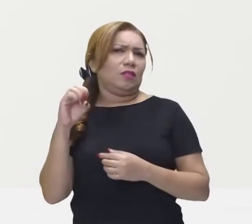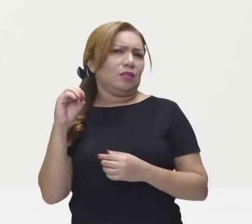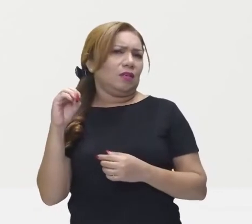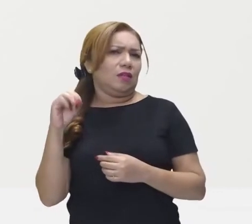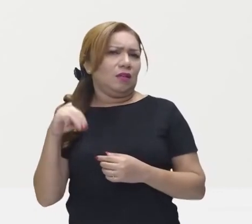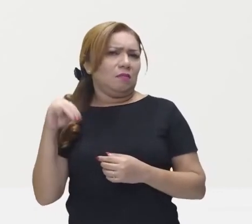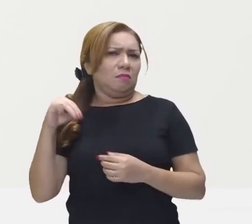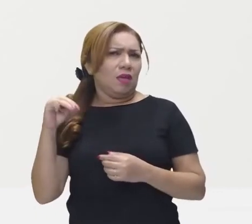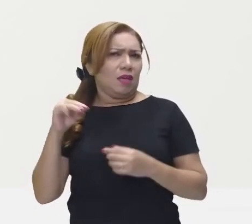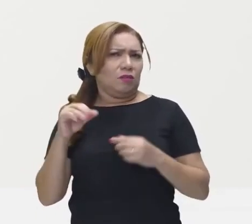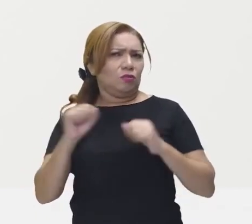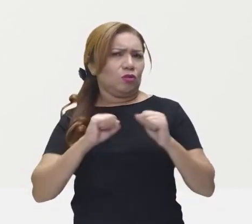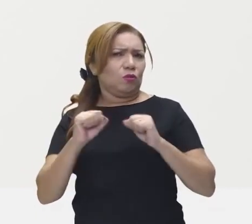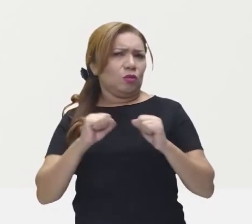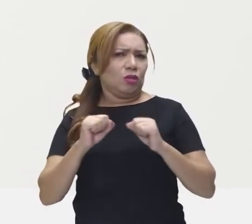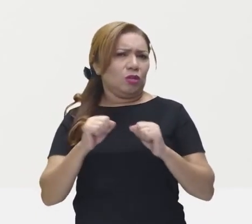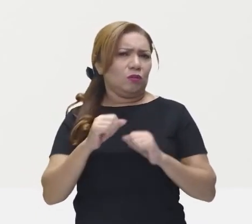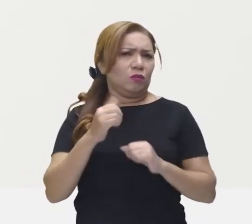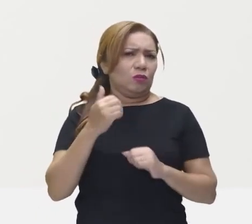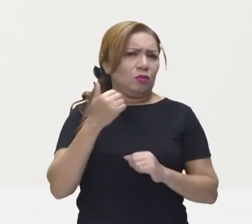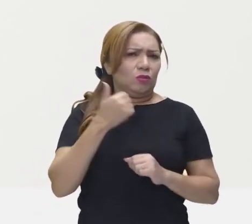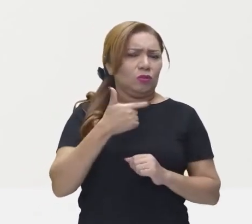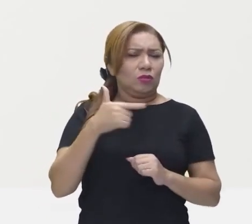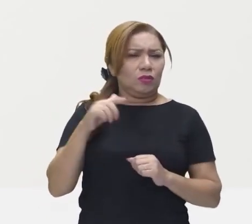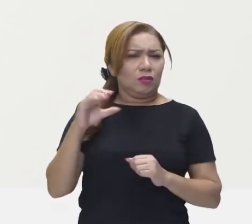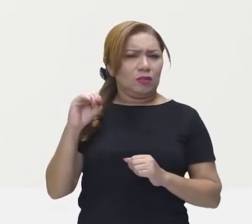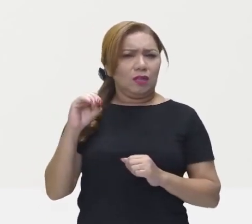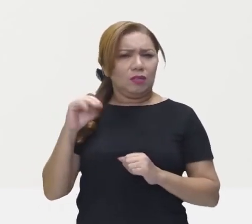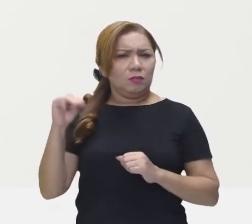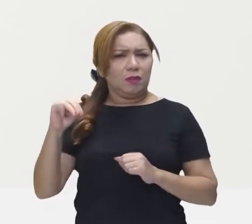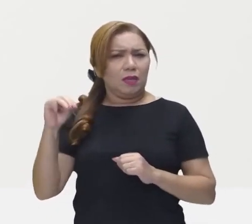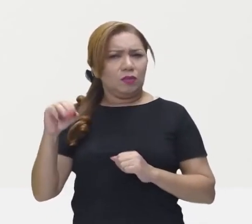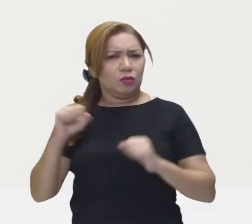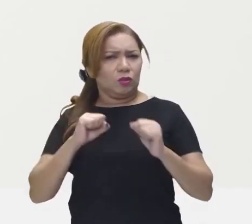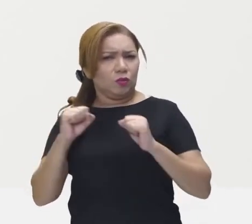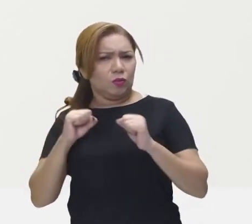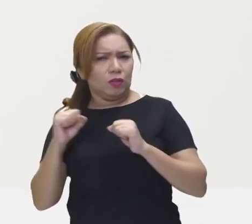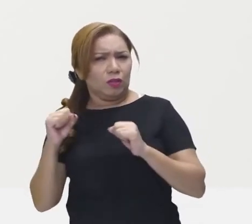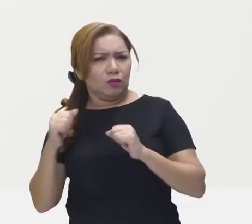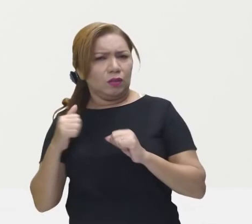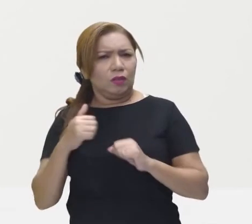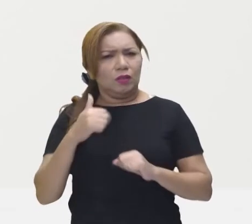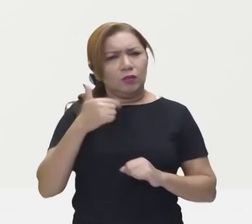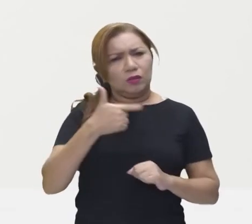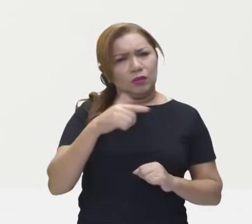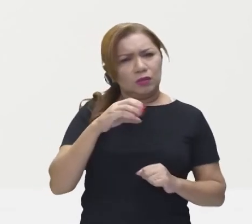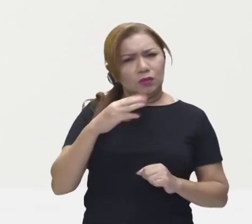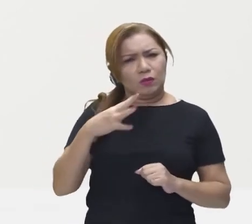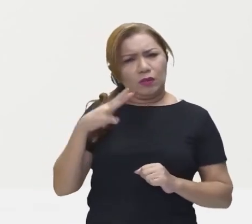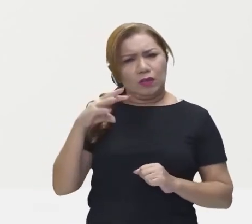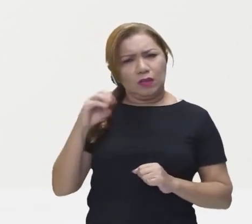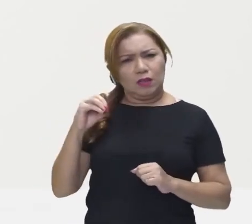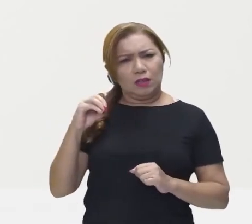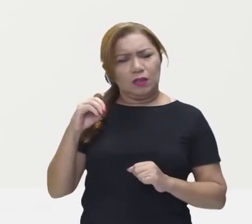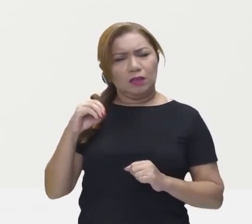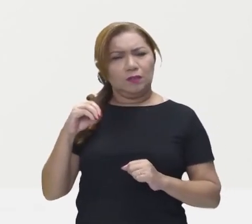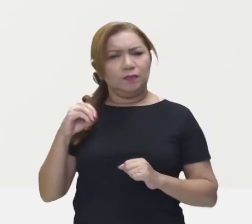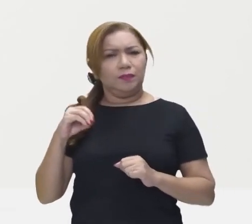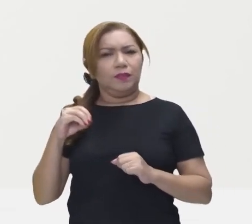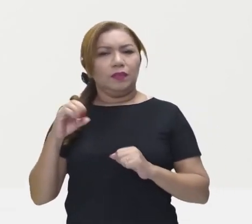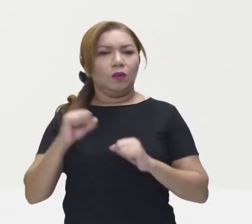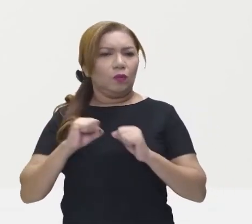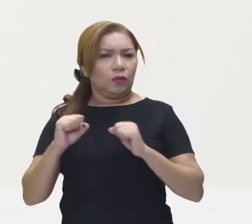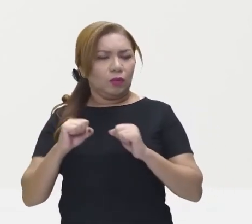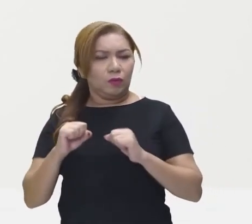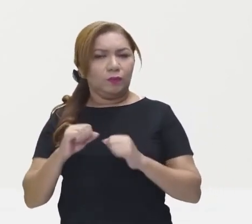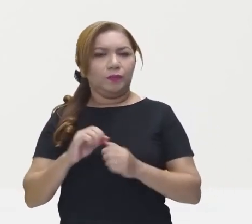B, 210 metros e cada componente percorreu 70 metros. C, 240 metros de perímetro, né? E